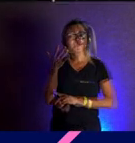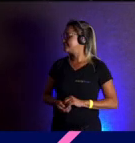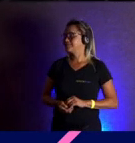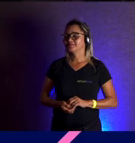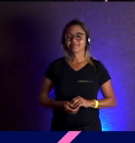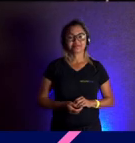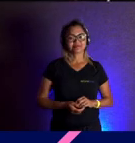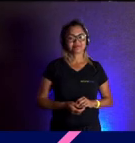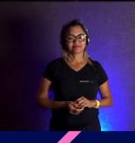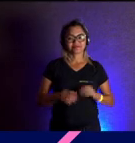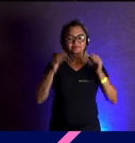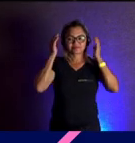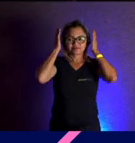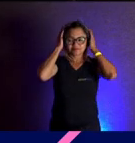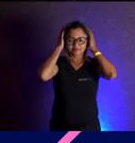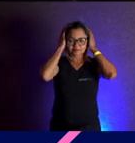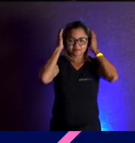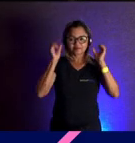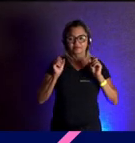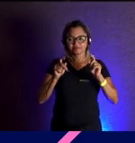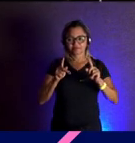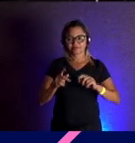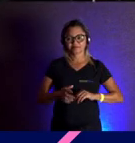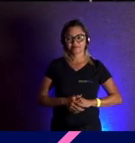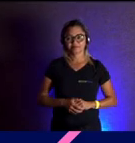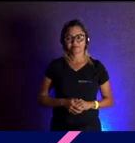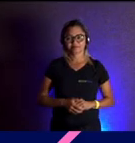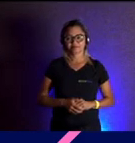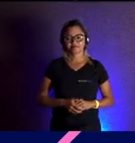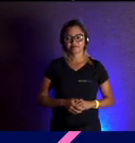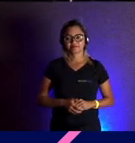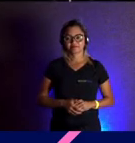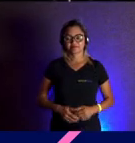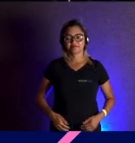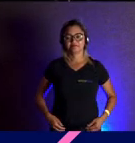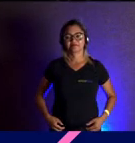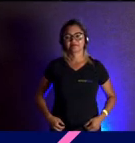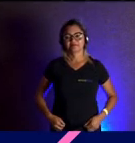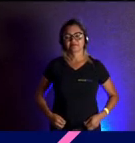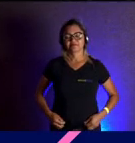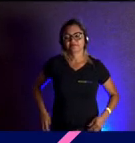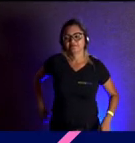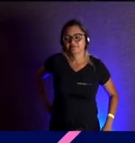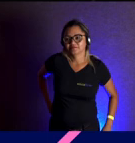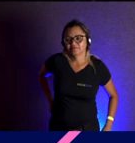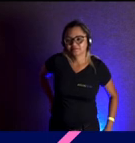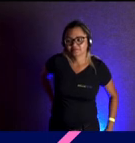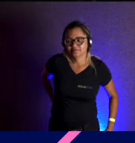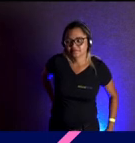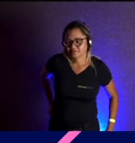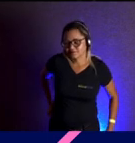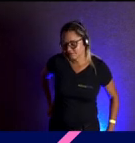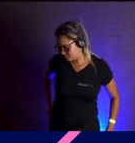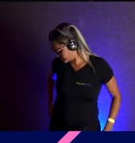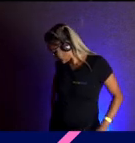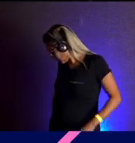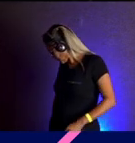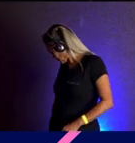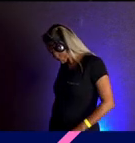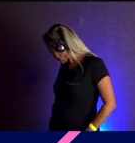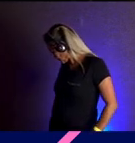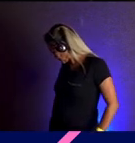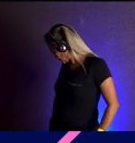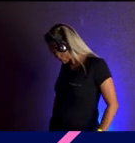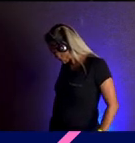alarme. Ok. Primeira parte sobre essa informação. Em Venezuela temos uma ventaja e